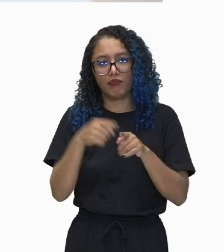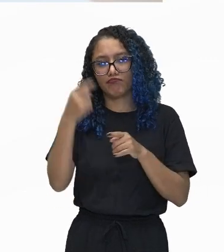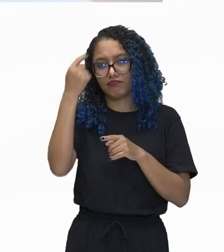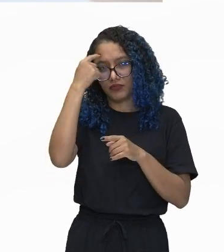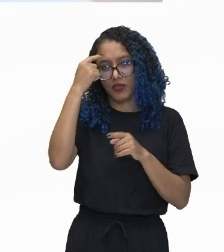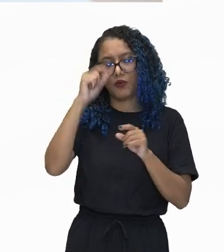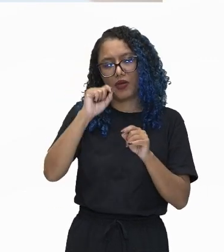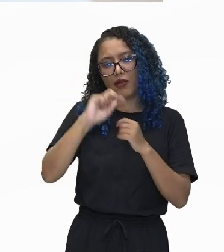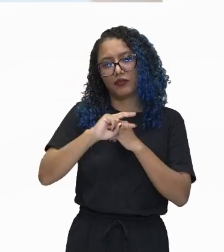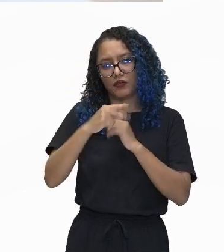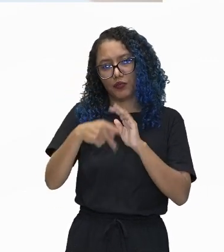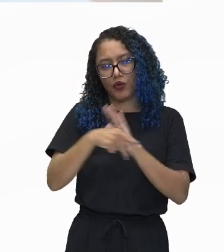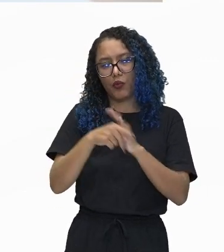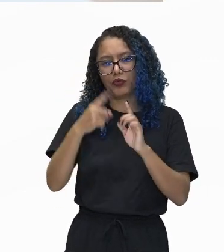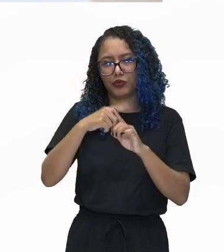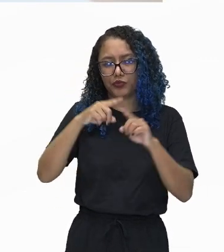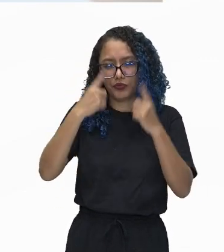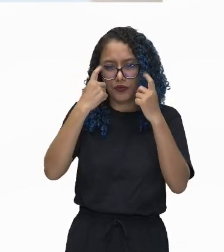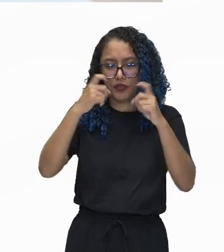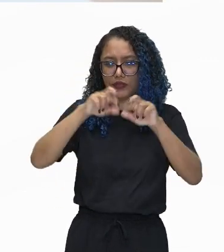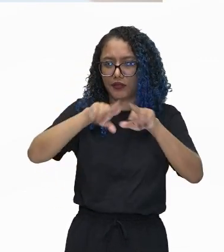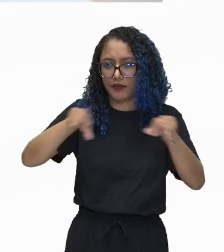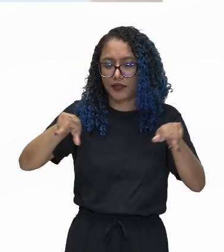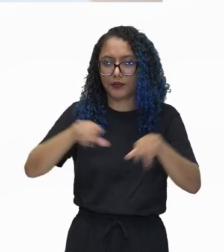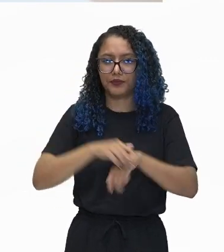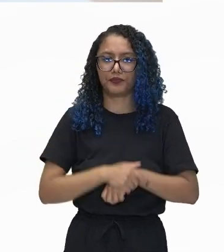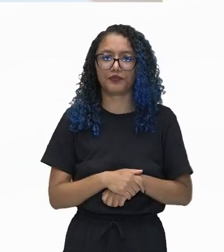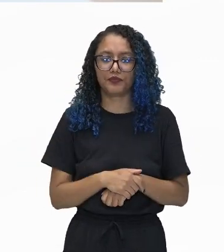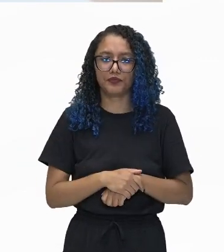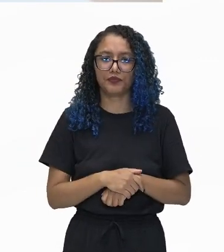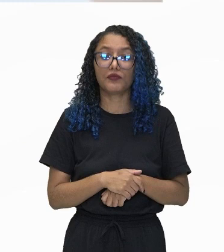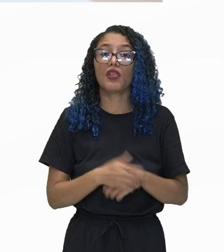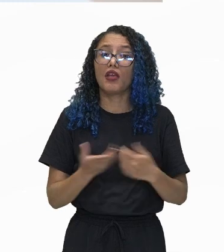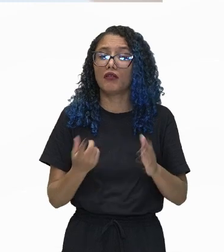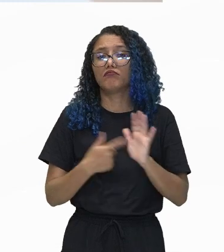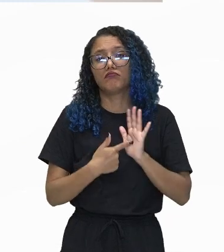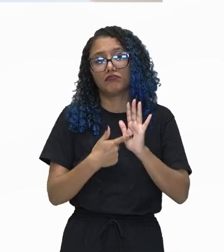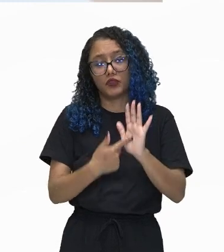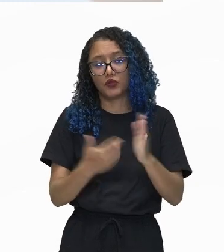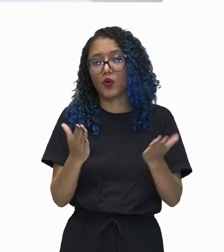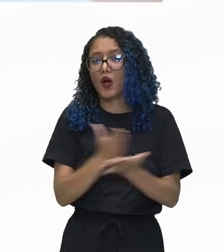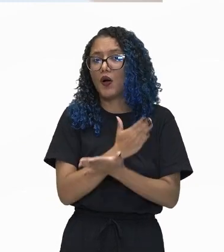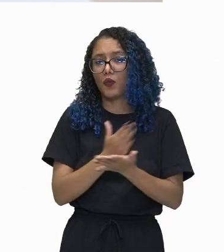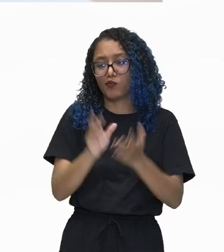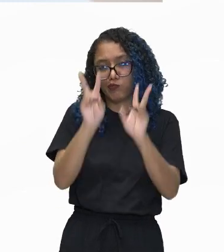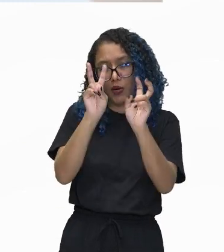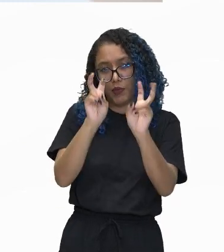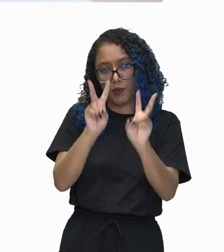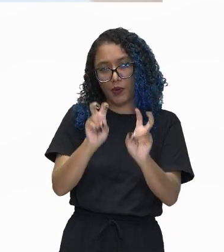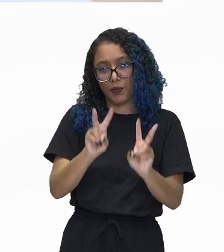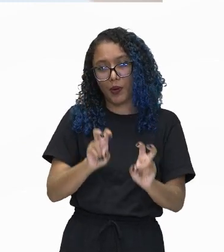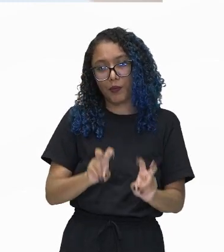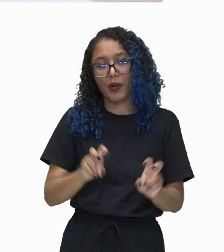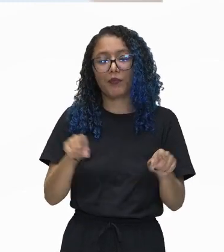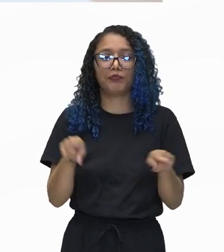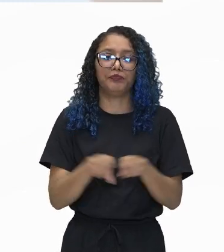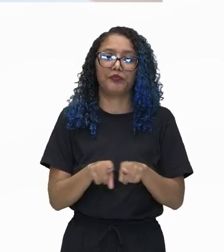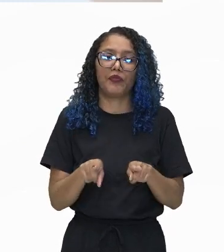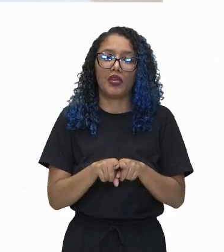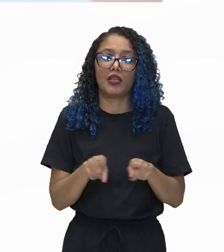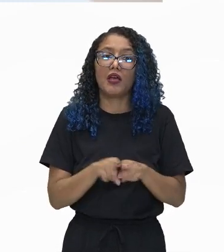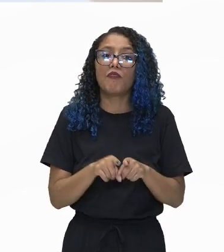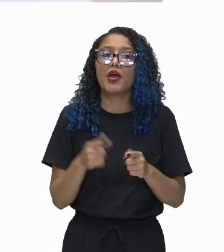de violência. Trabalhamos aqui para vocês algumas dessas temáticas e, né, nós temos então os problemas